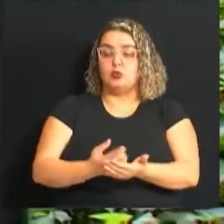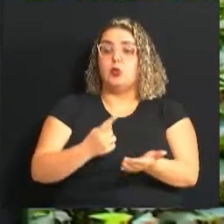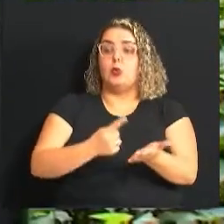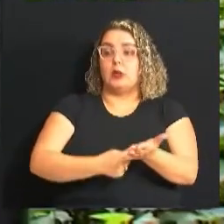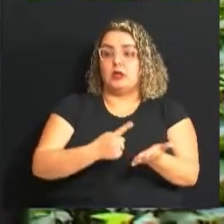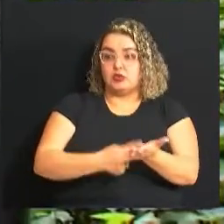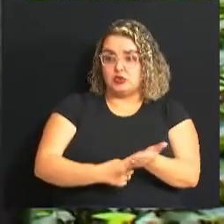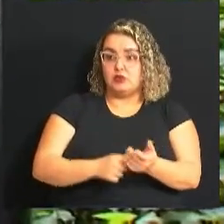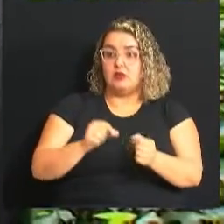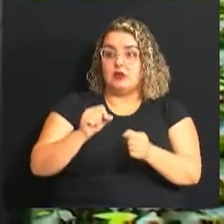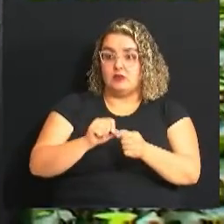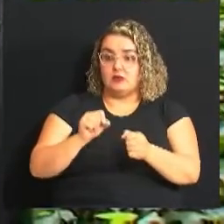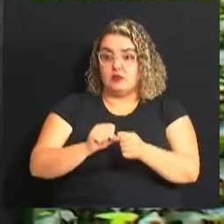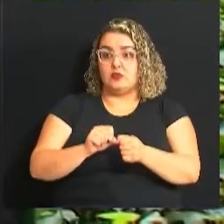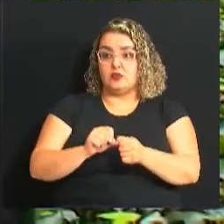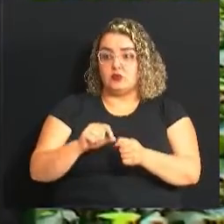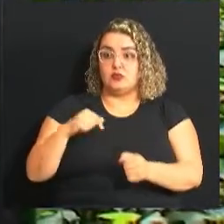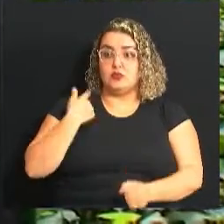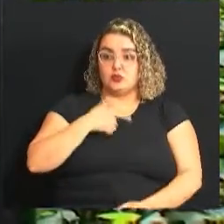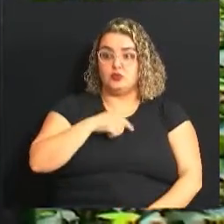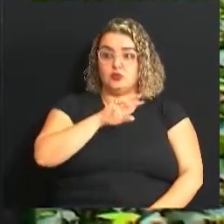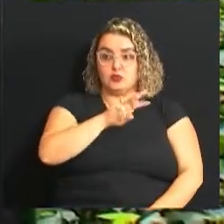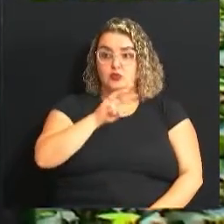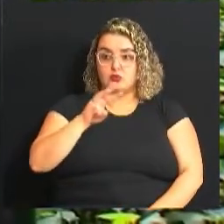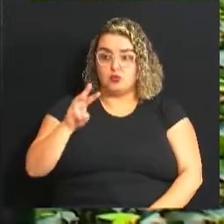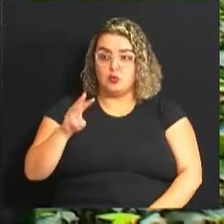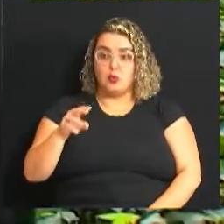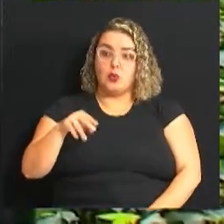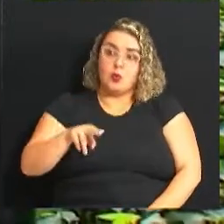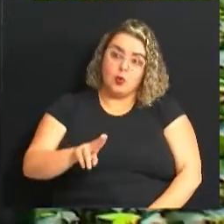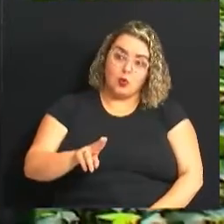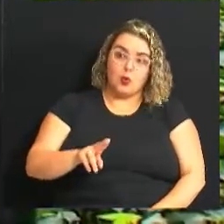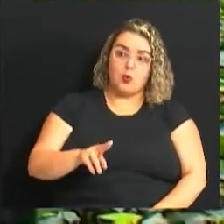é feito através do nosso site, né, ou